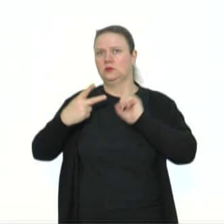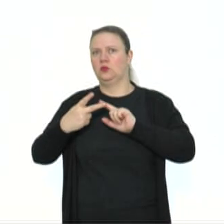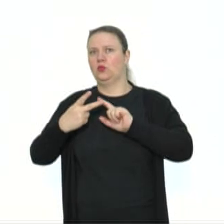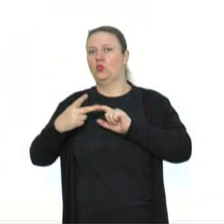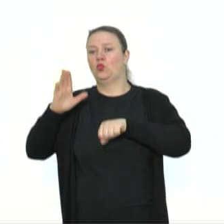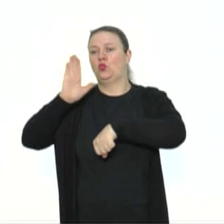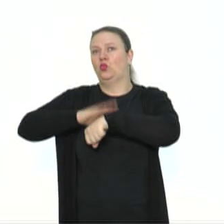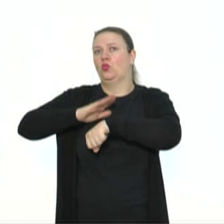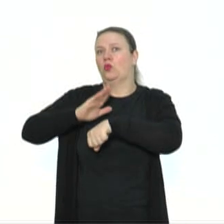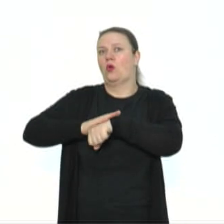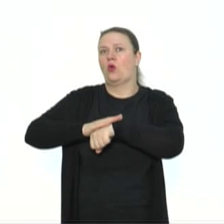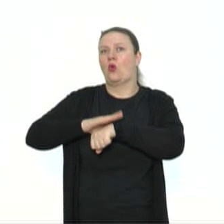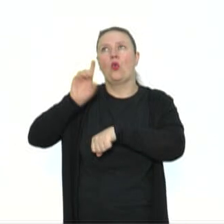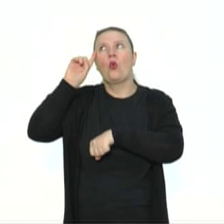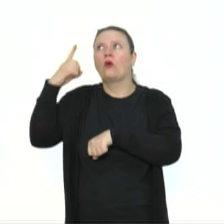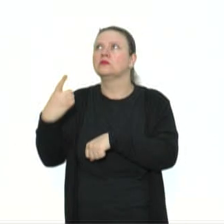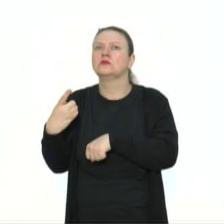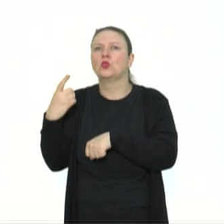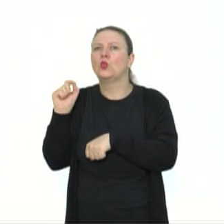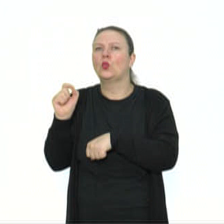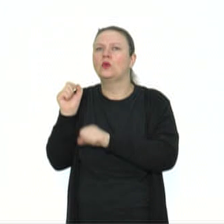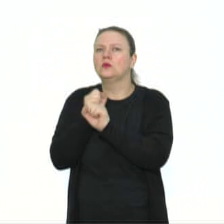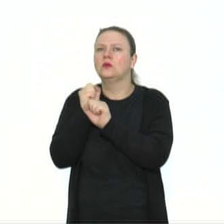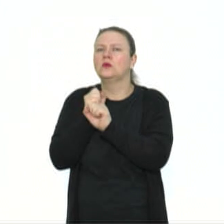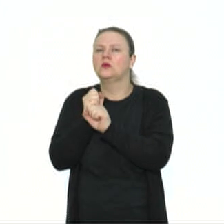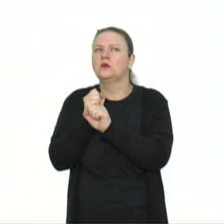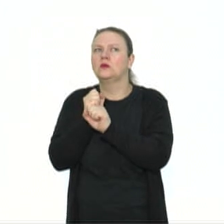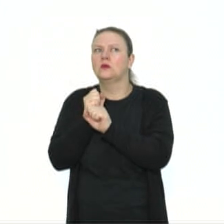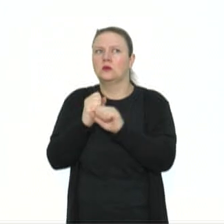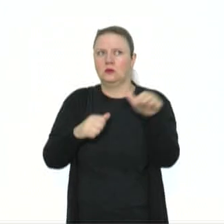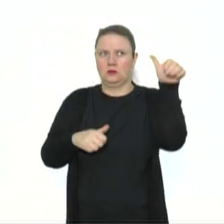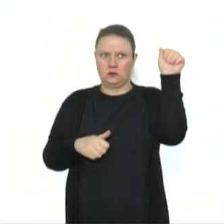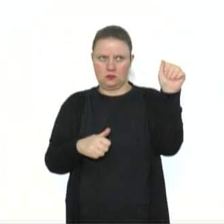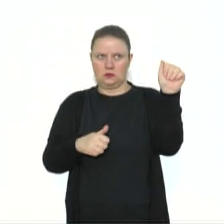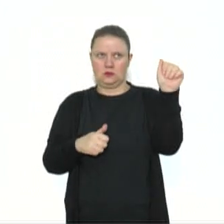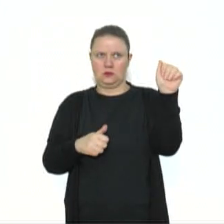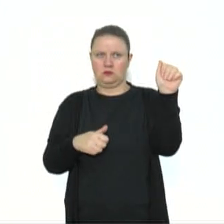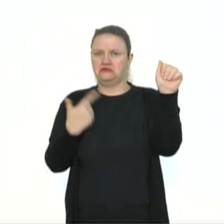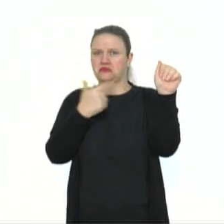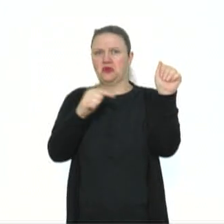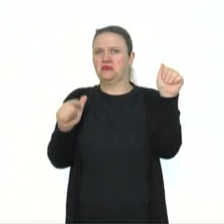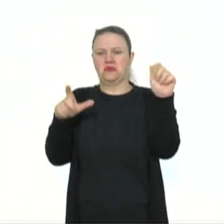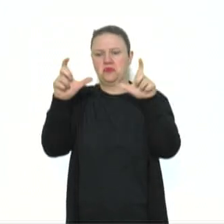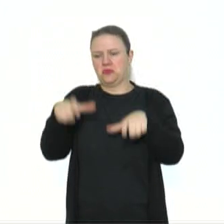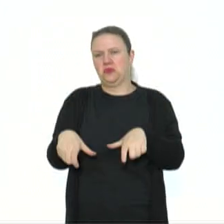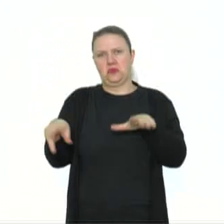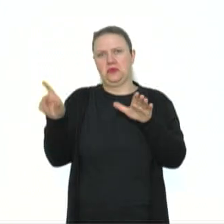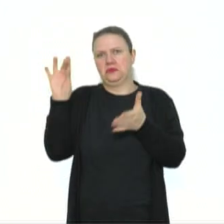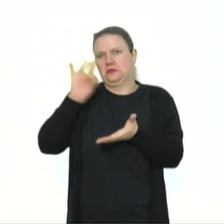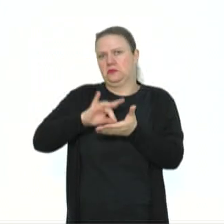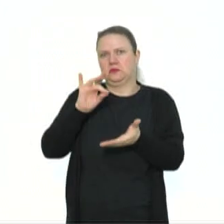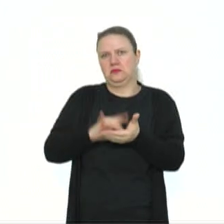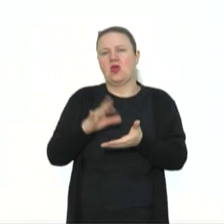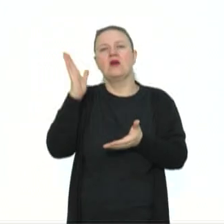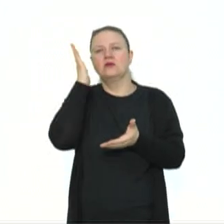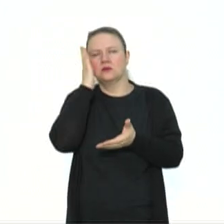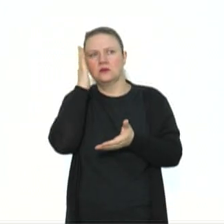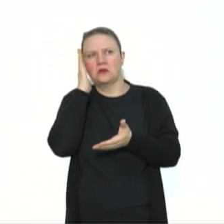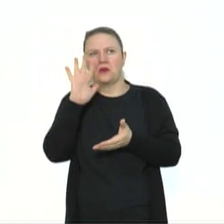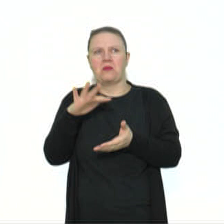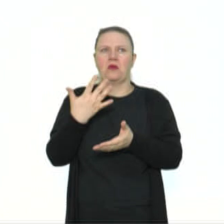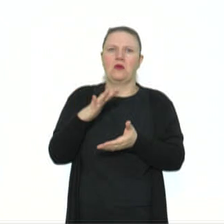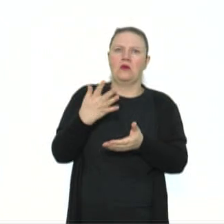a primeira competição esportiva de escalada? Letra A. Não se tem registros do local. Sabe-se que foi por volta